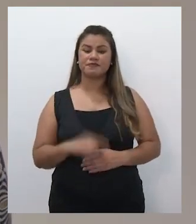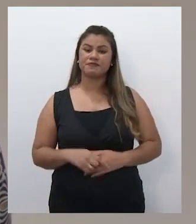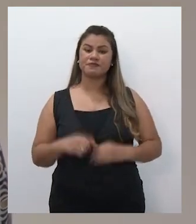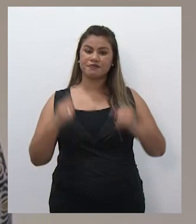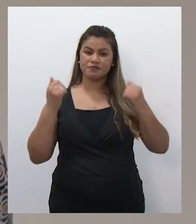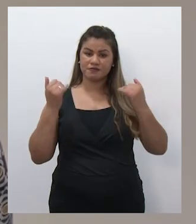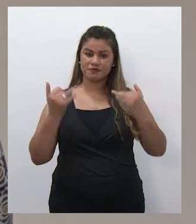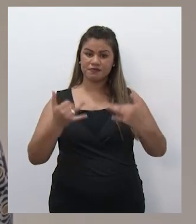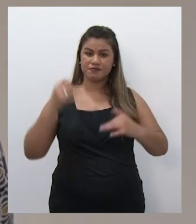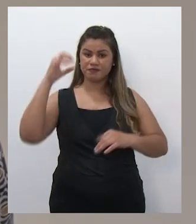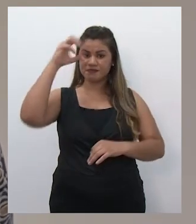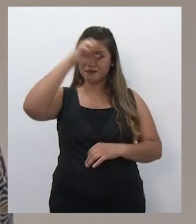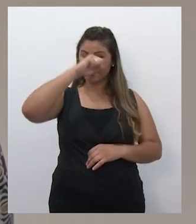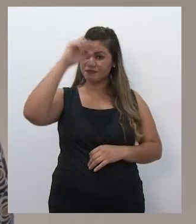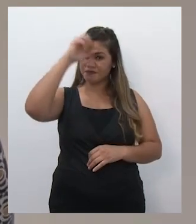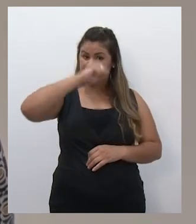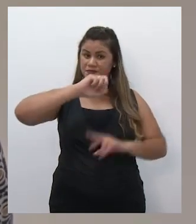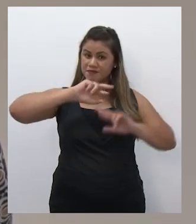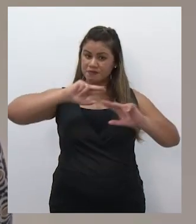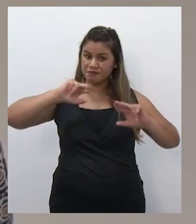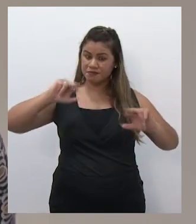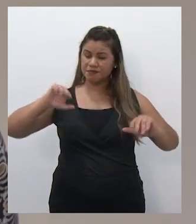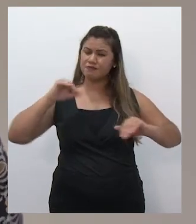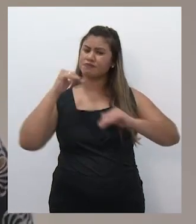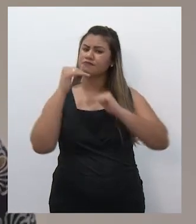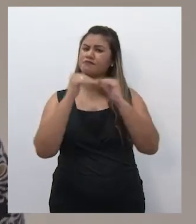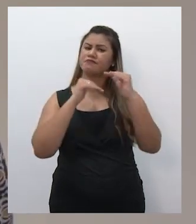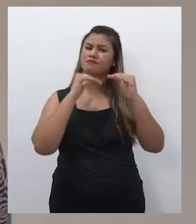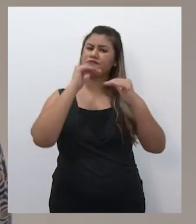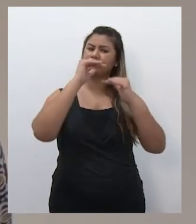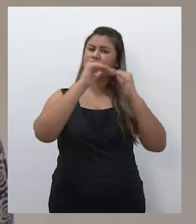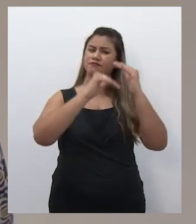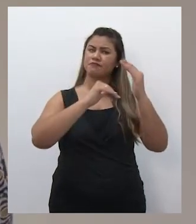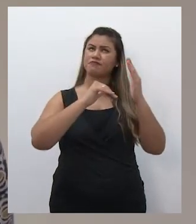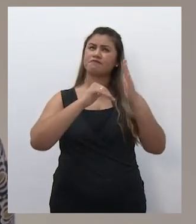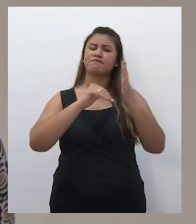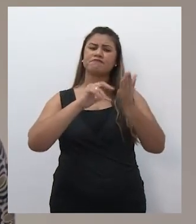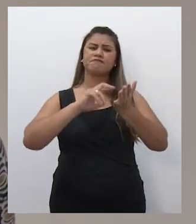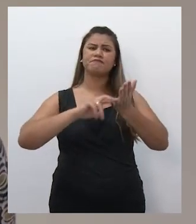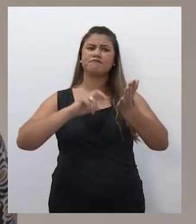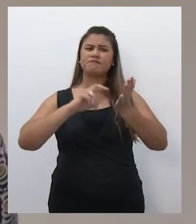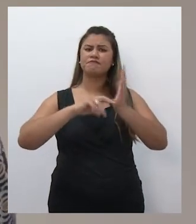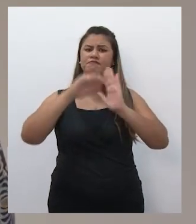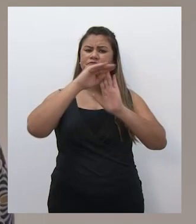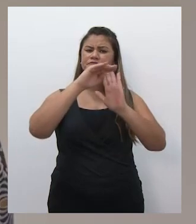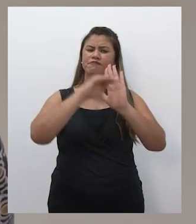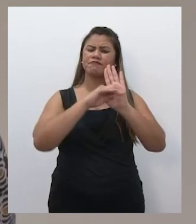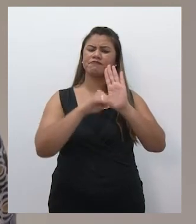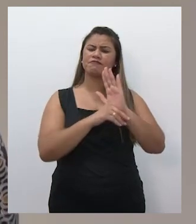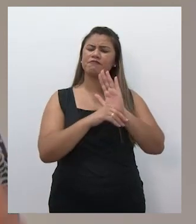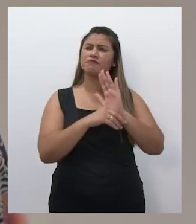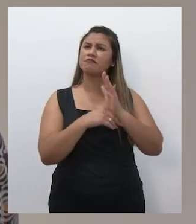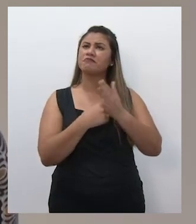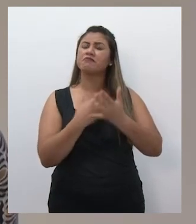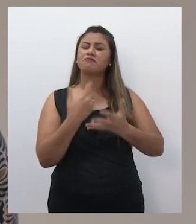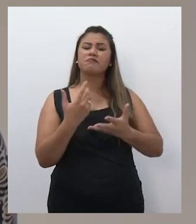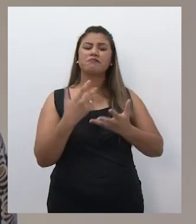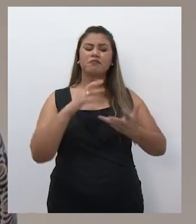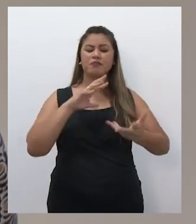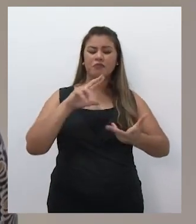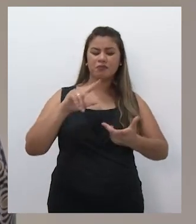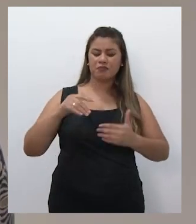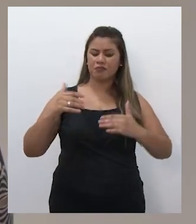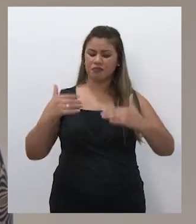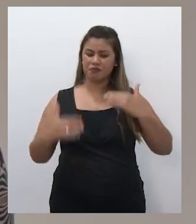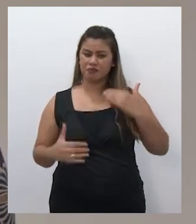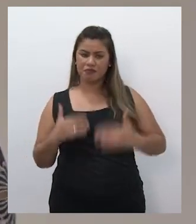dos conhecimentos, como é que a gente desenvolve um repertório de conhecimentos sobre o mundo físico,